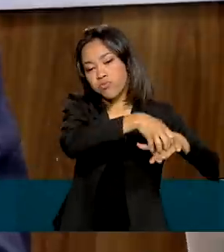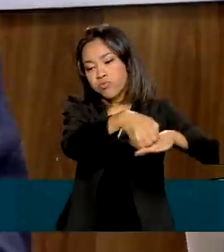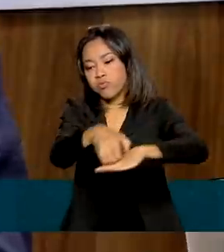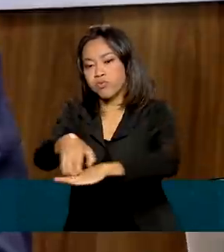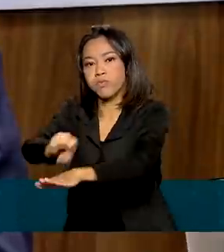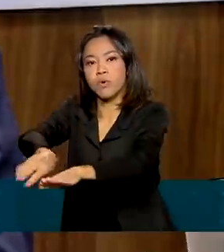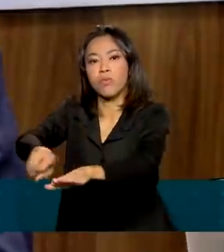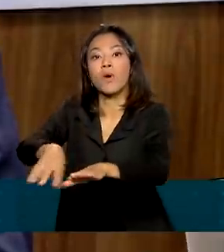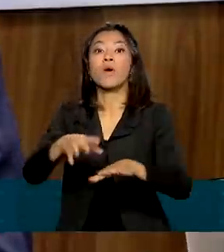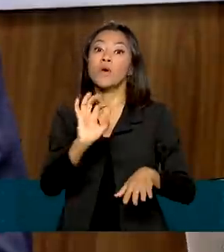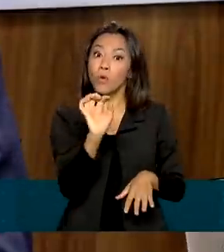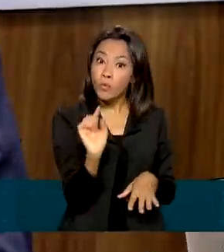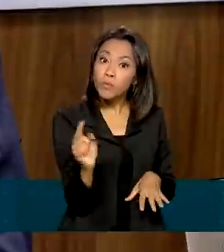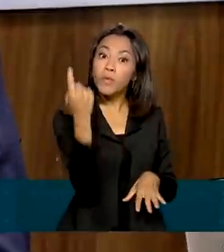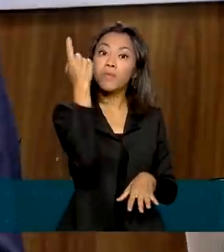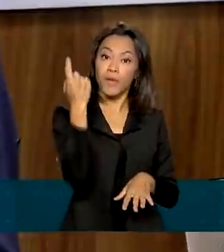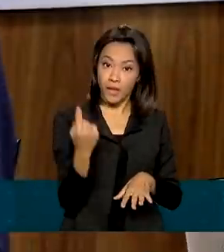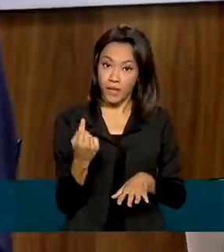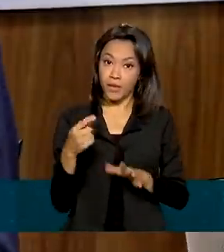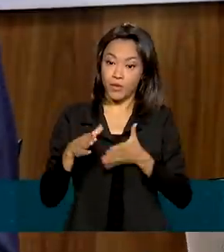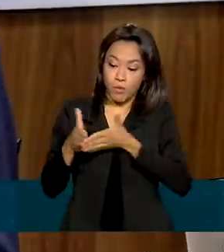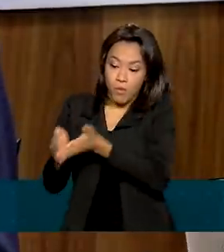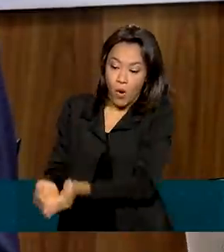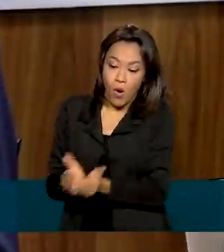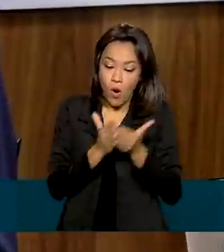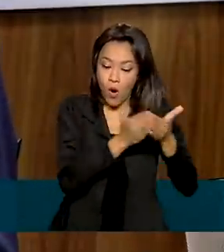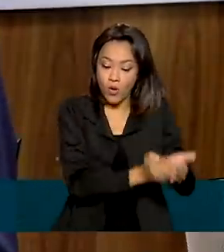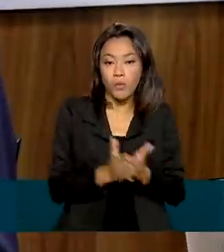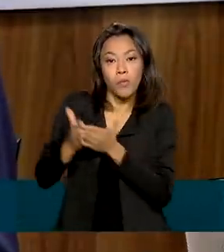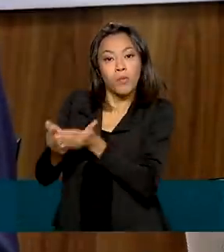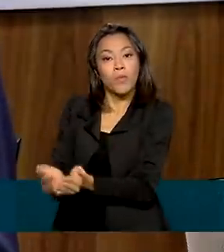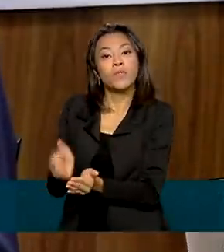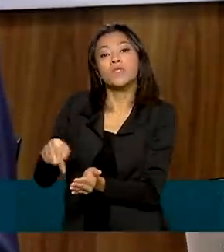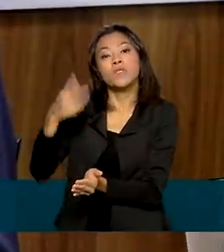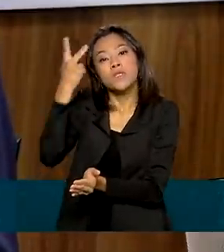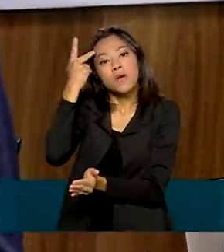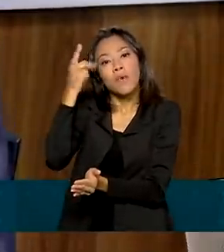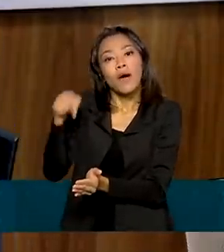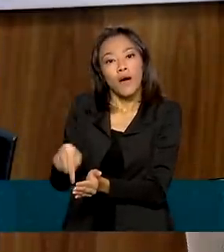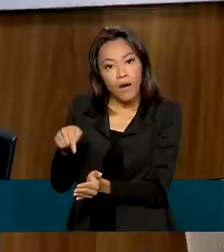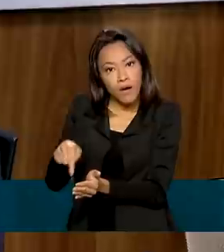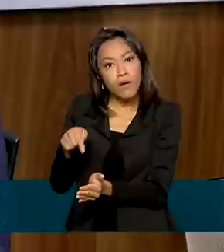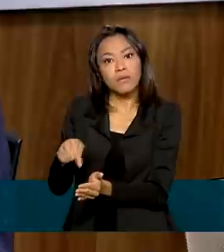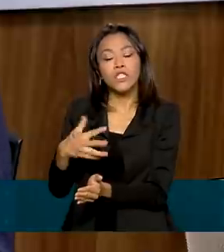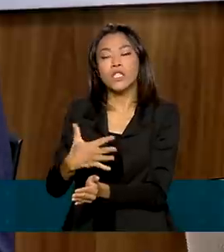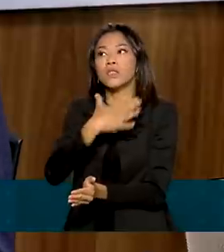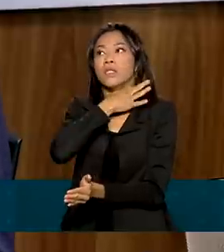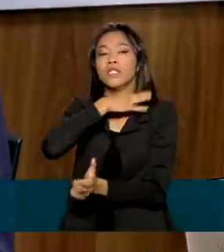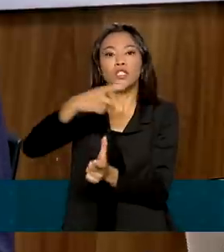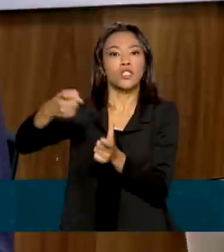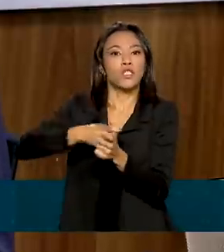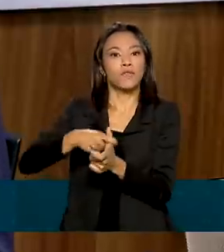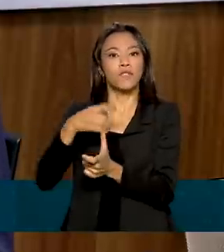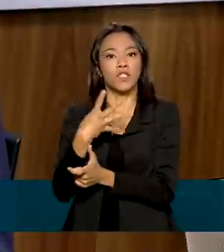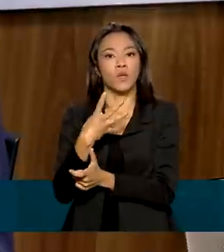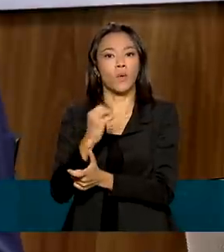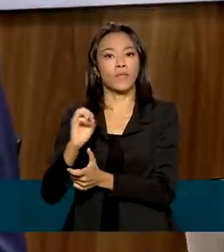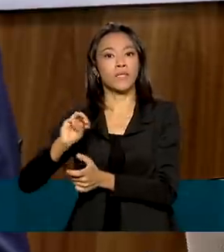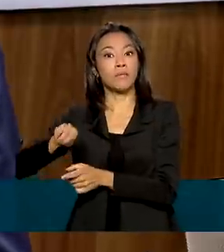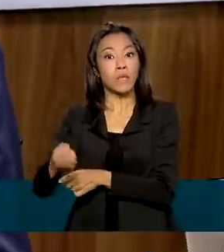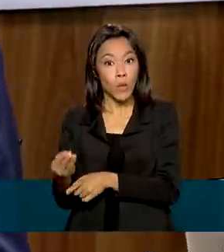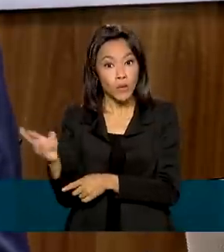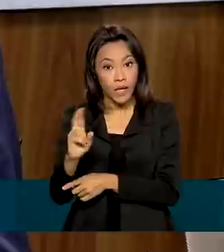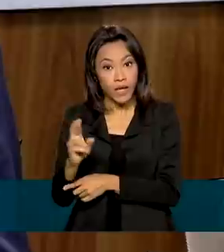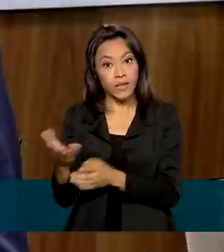começando agora privatizar os primeiros portos Brasil você pega o porto de Santos gigante nós Assumimos com dívida no áudio 400 milhões de reais